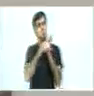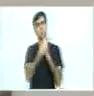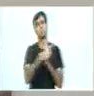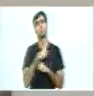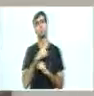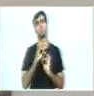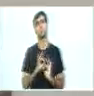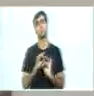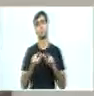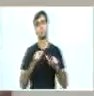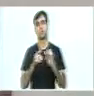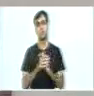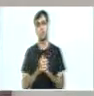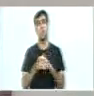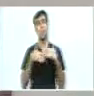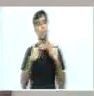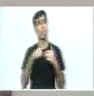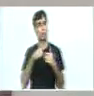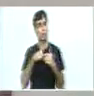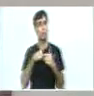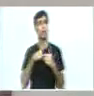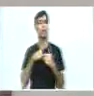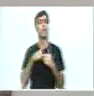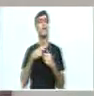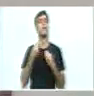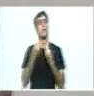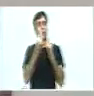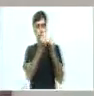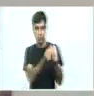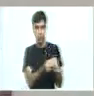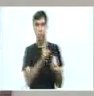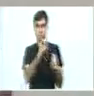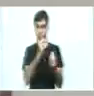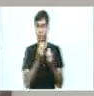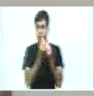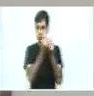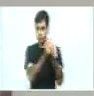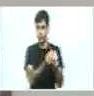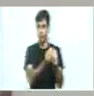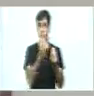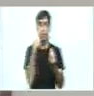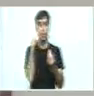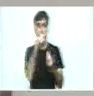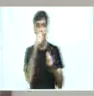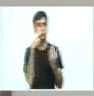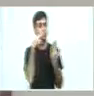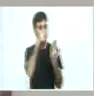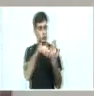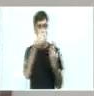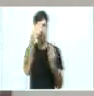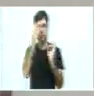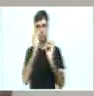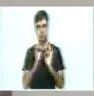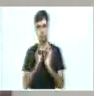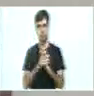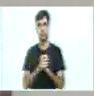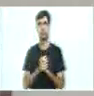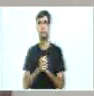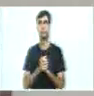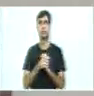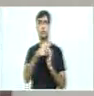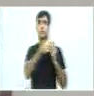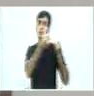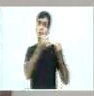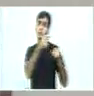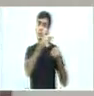papel. Então, isso foi feito, está aqui, vou passar às suas mãos para que o senhor não fique sem respostas. O senhor estava